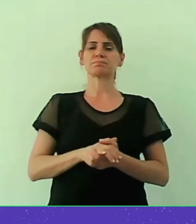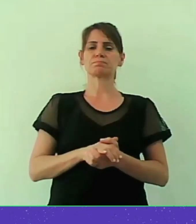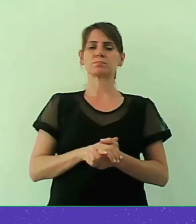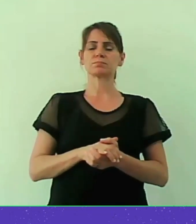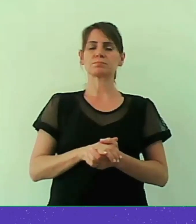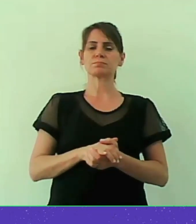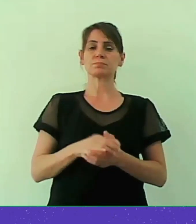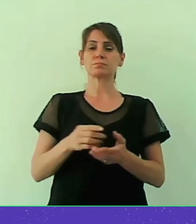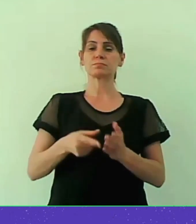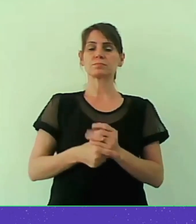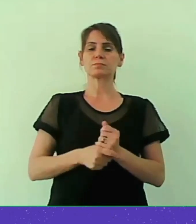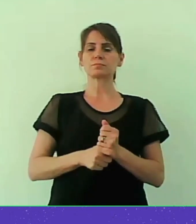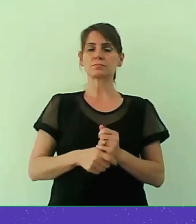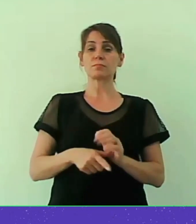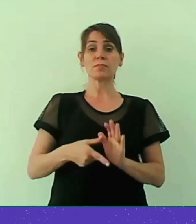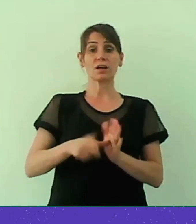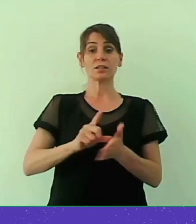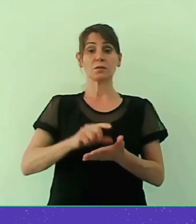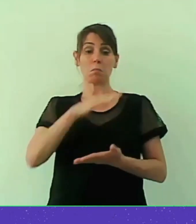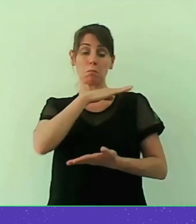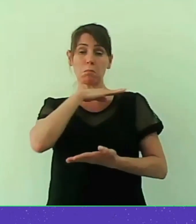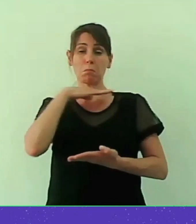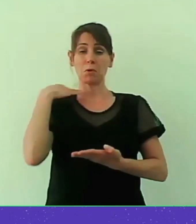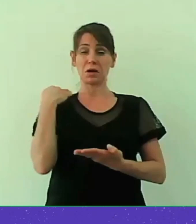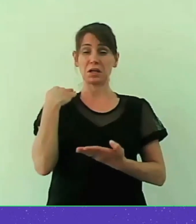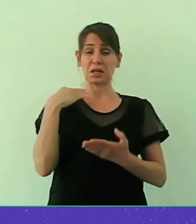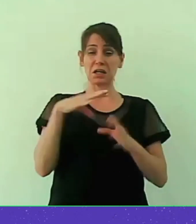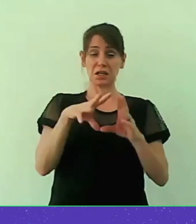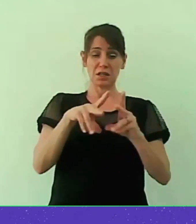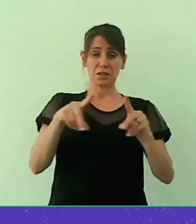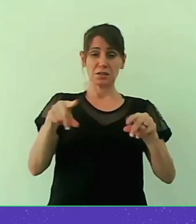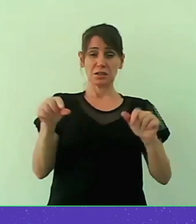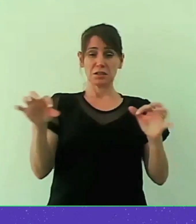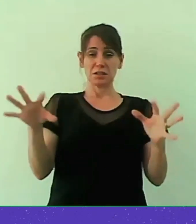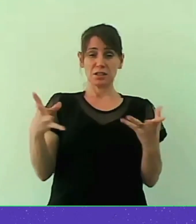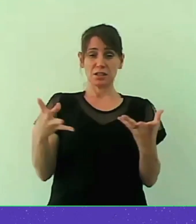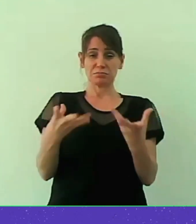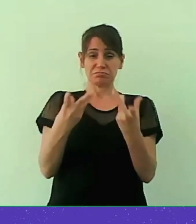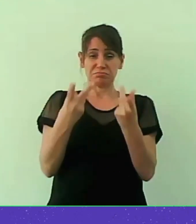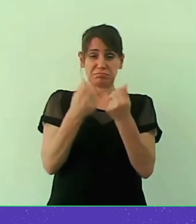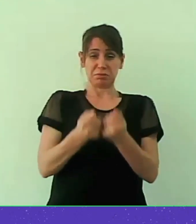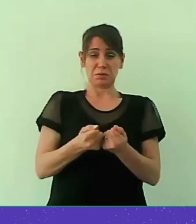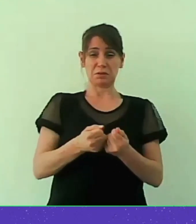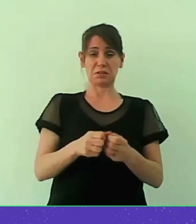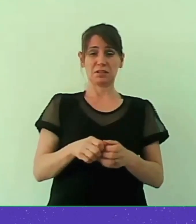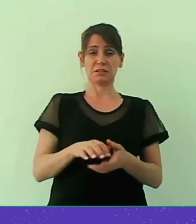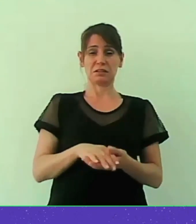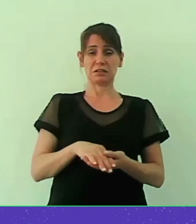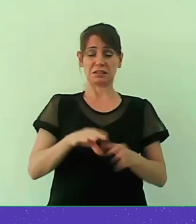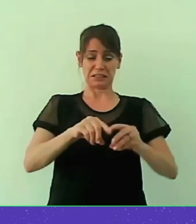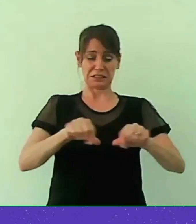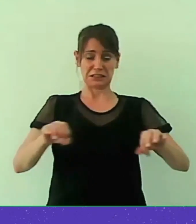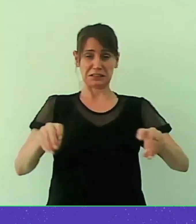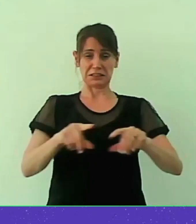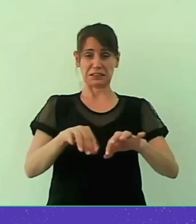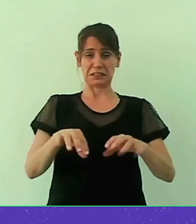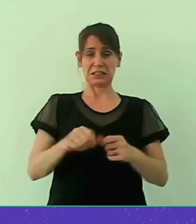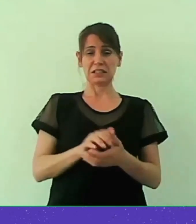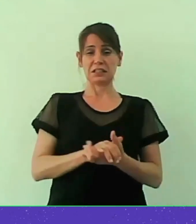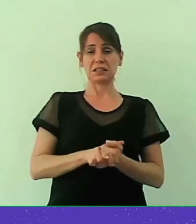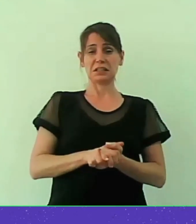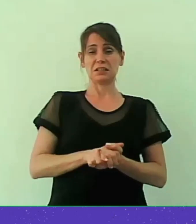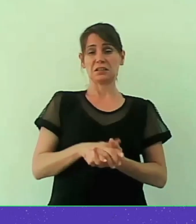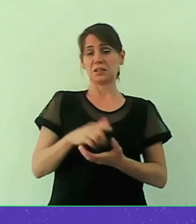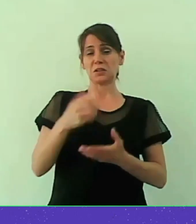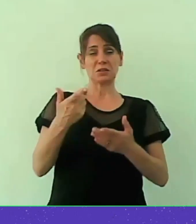Antes morrerá nos lugares secos do deserto, na terra salgada e inabitável. Por